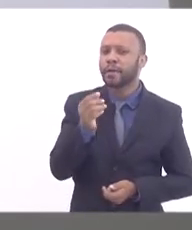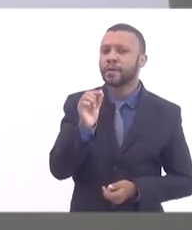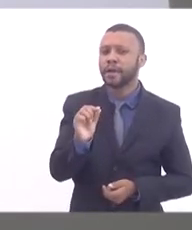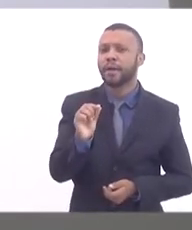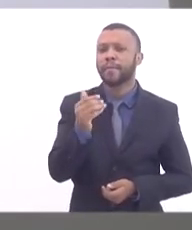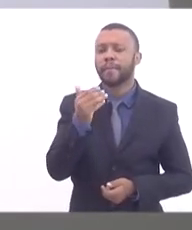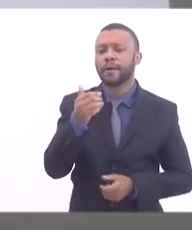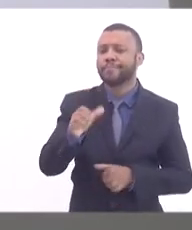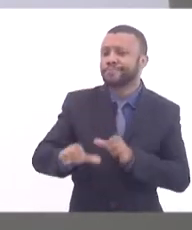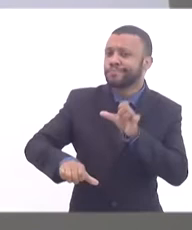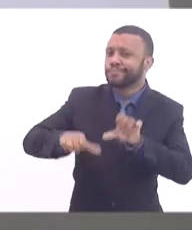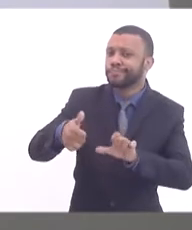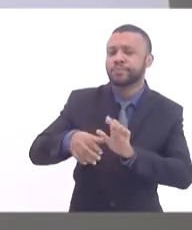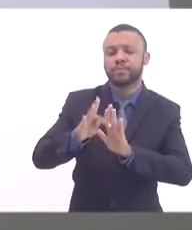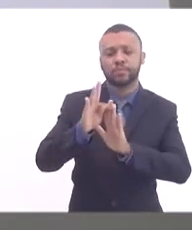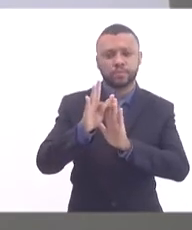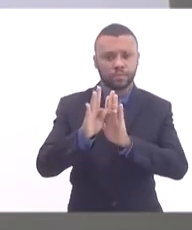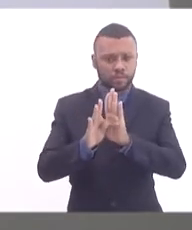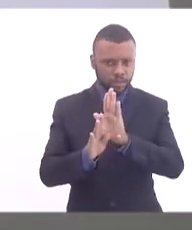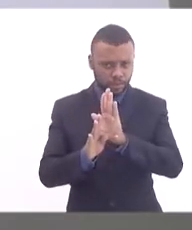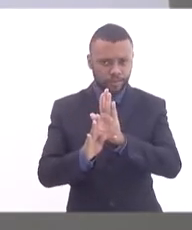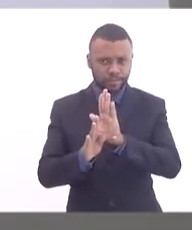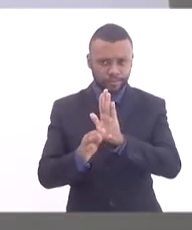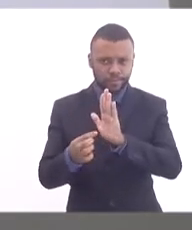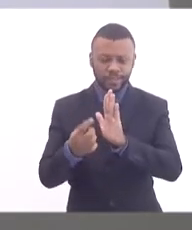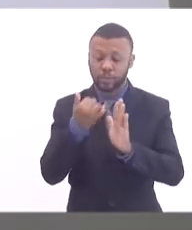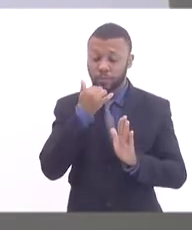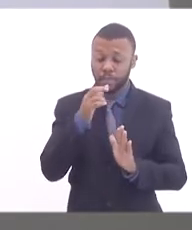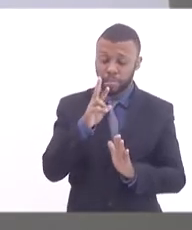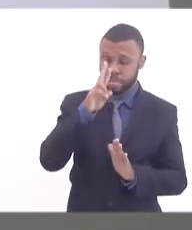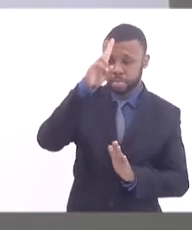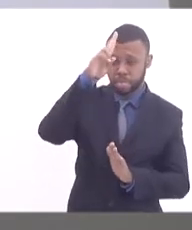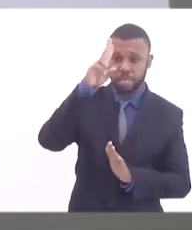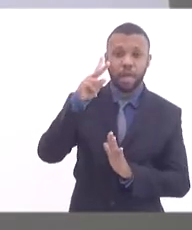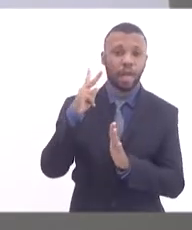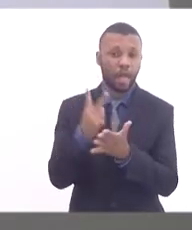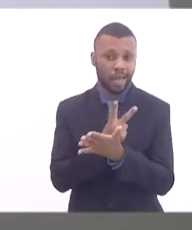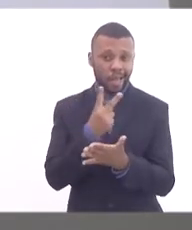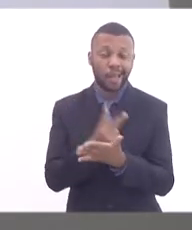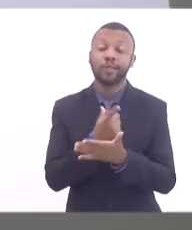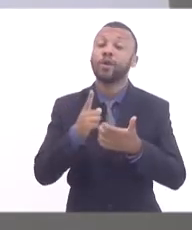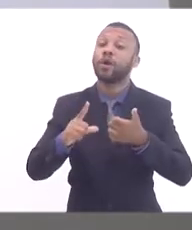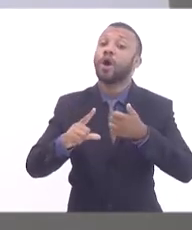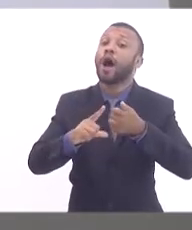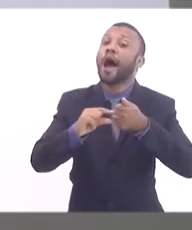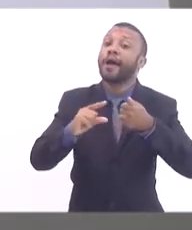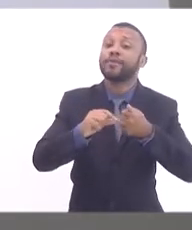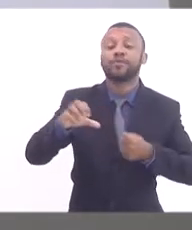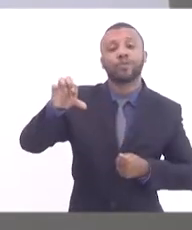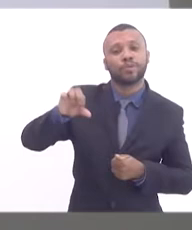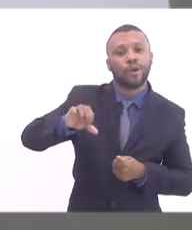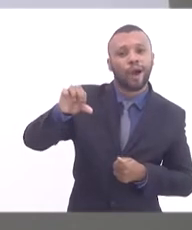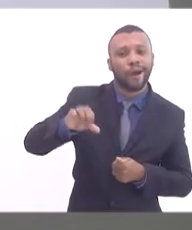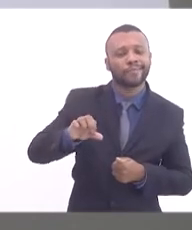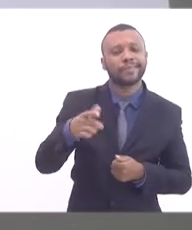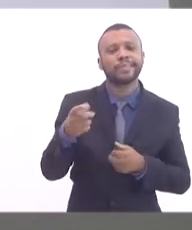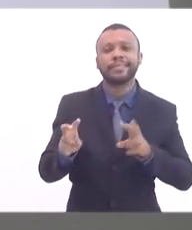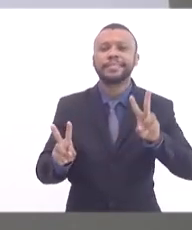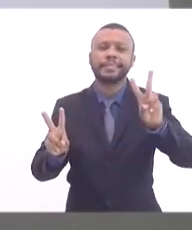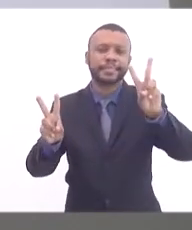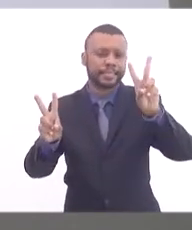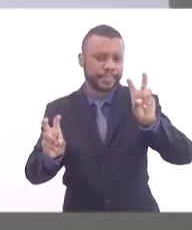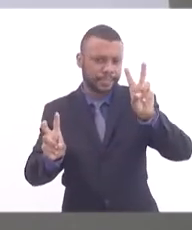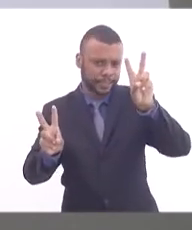fazer uma alteração na redação que saiu até errado aqui no artigo 9º essa não você tá ali a